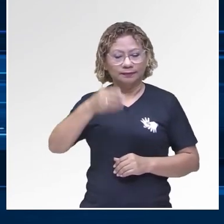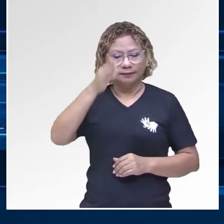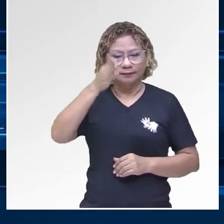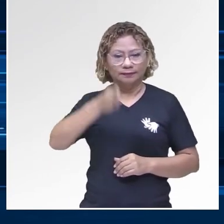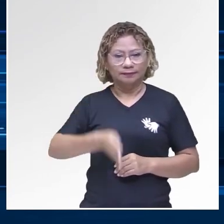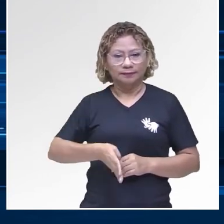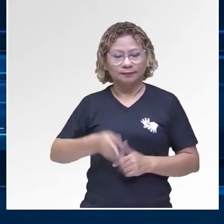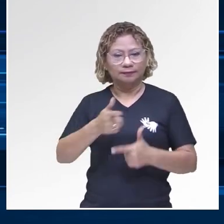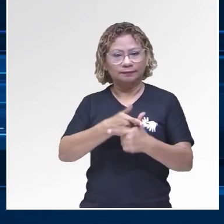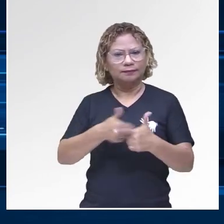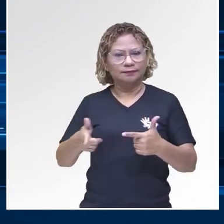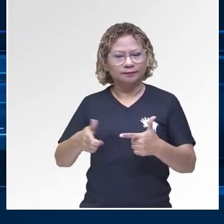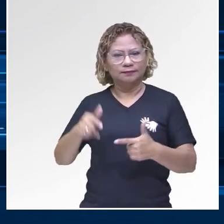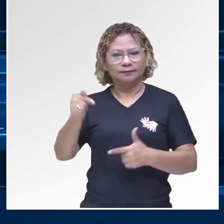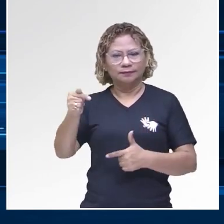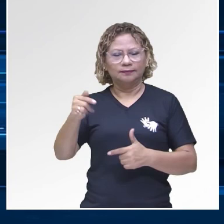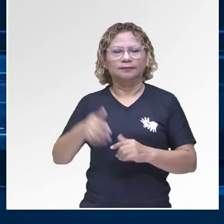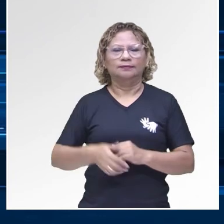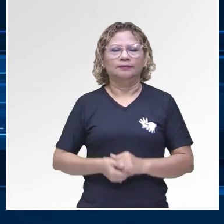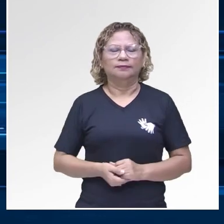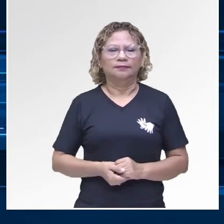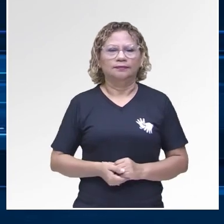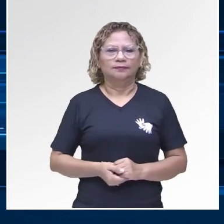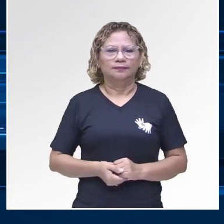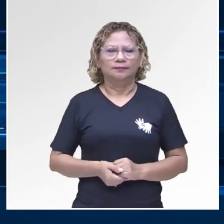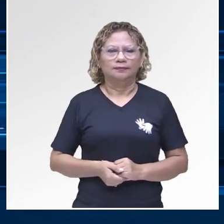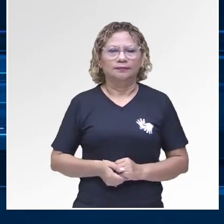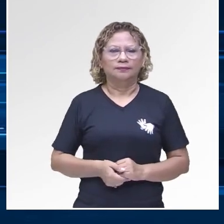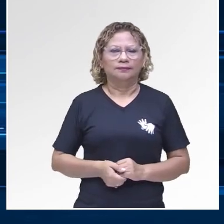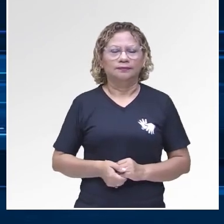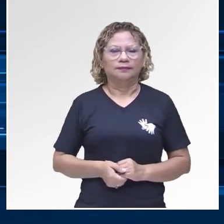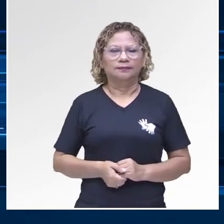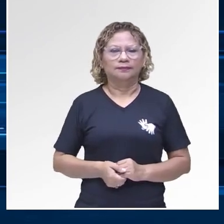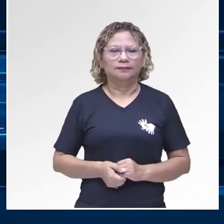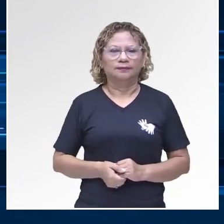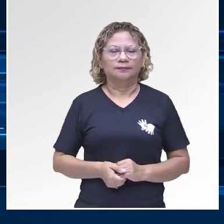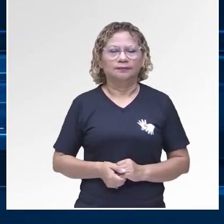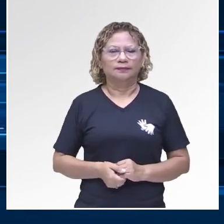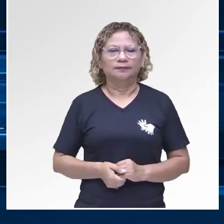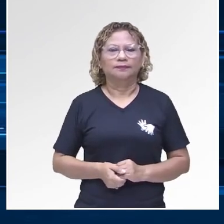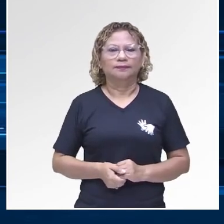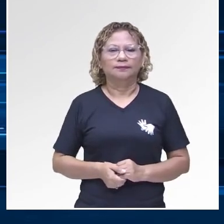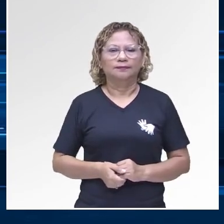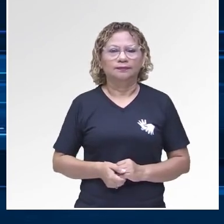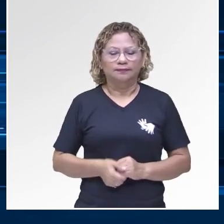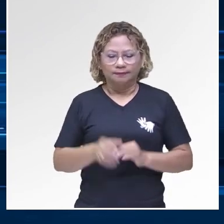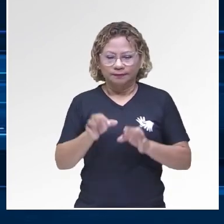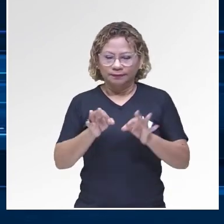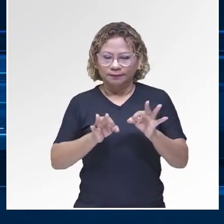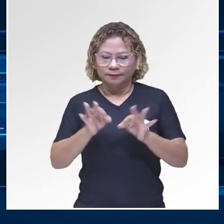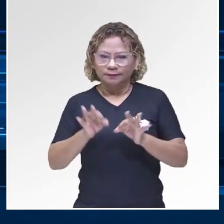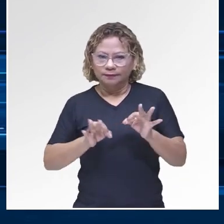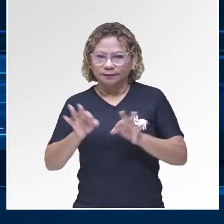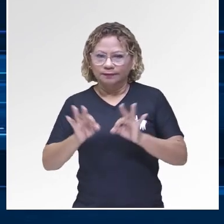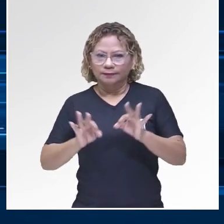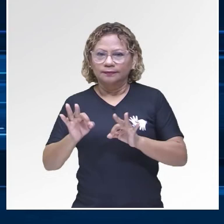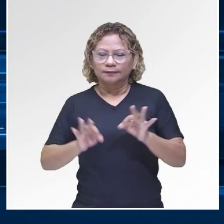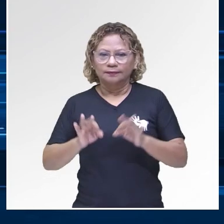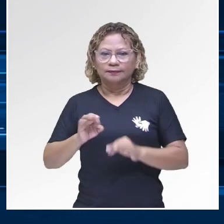por 7. Né? Vai dar 10. Aqui, né? Aqui dá 1.